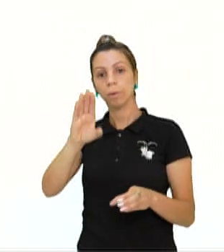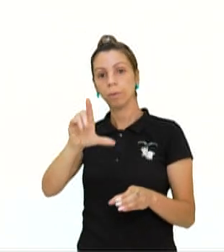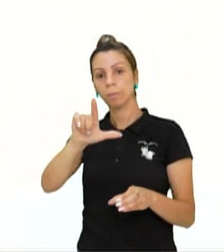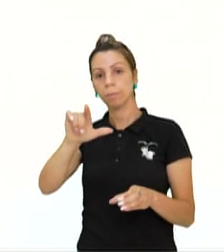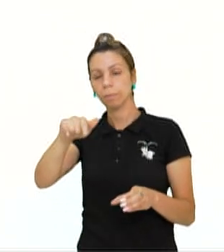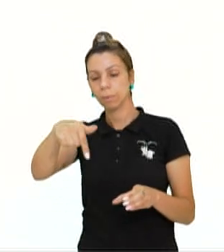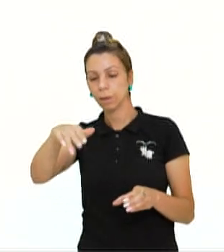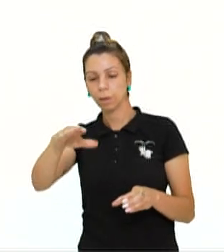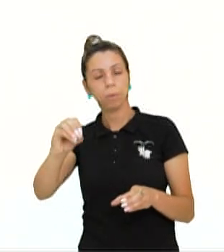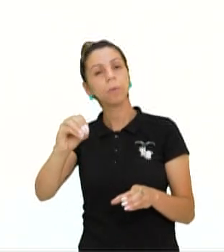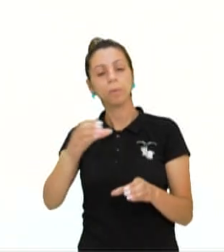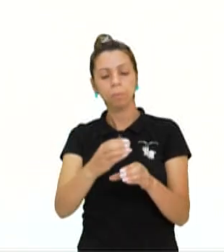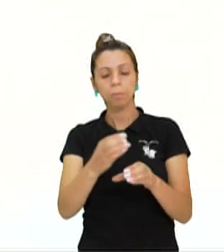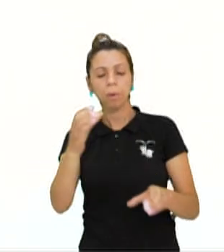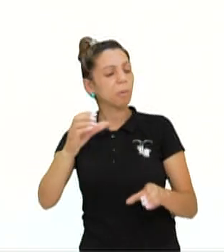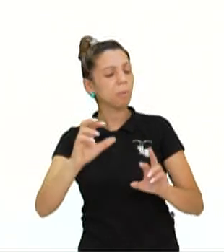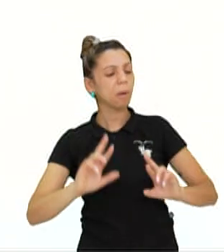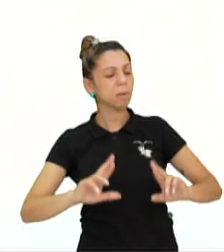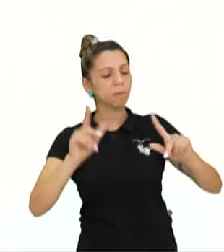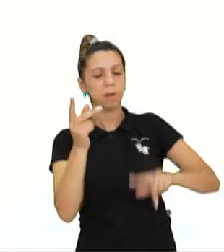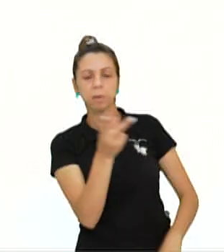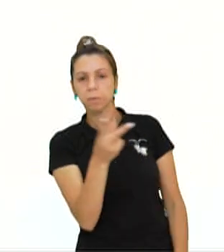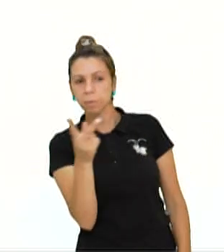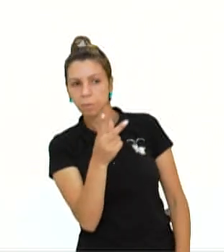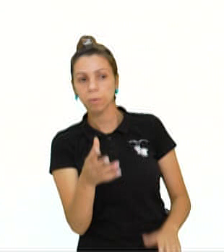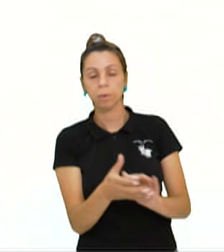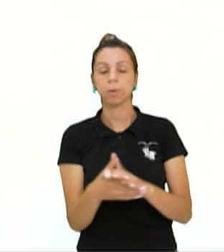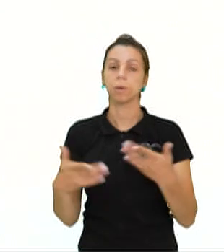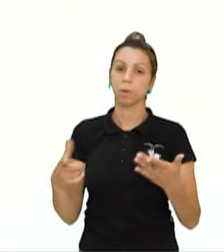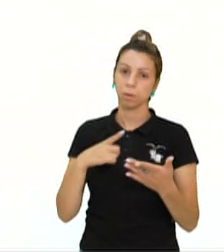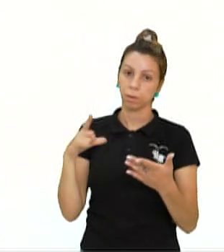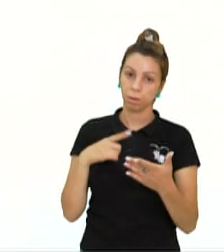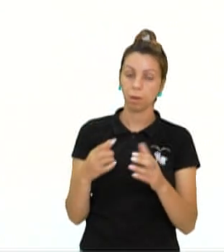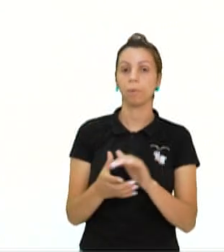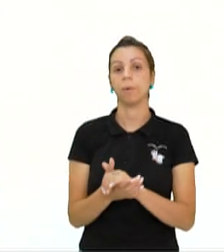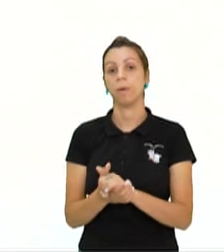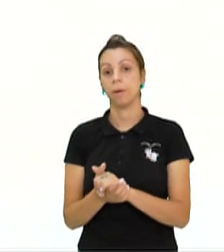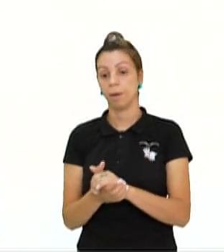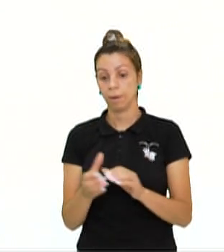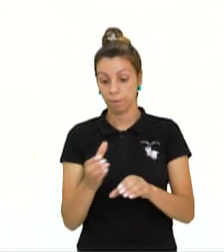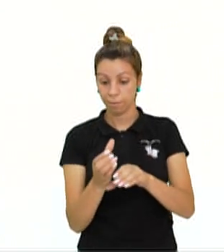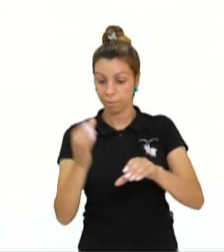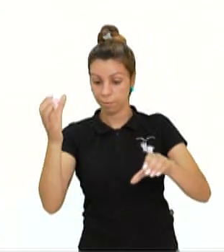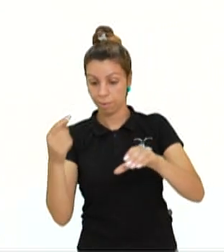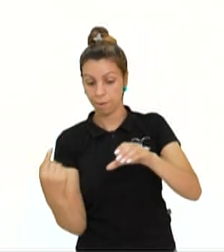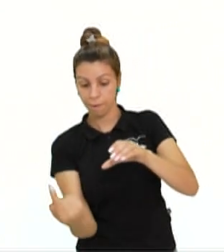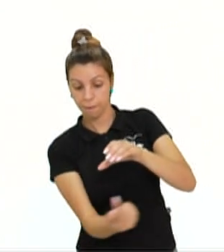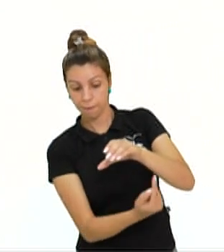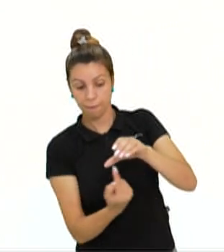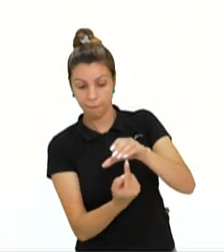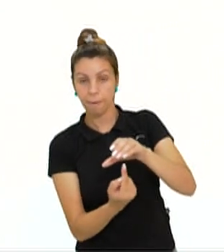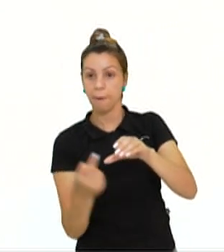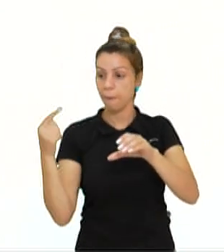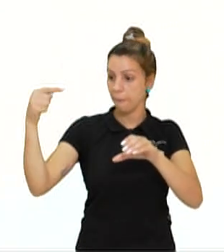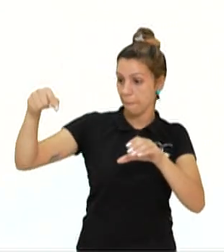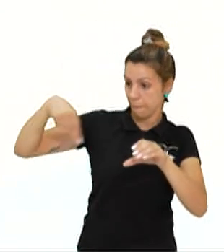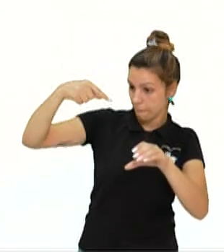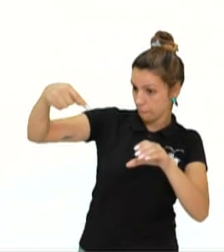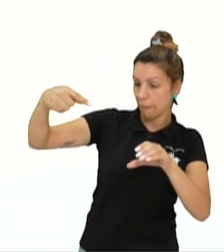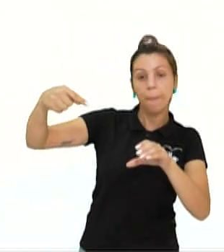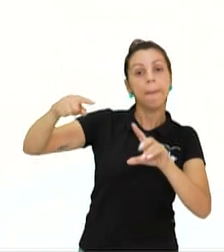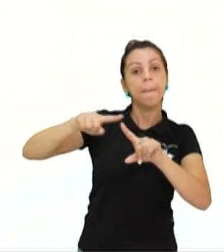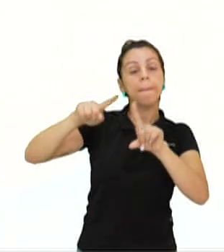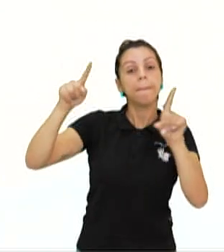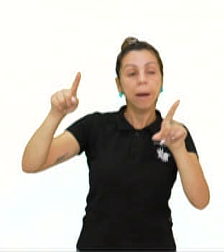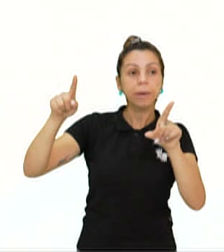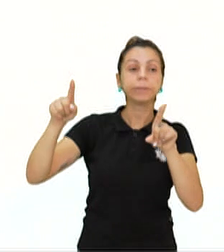o oblíquo? Nesse caso aqui, as bases continuam sendo círculos, E esses círculos continuam sendo paralelos. A